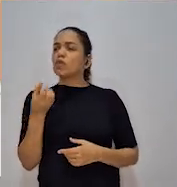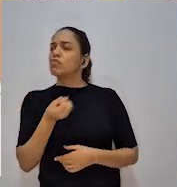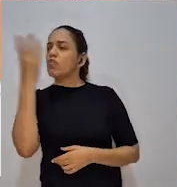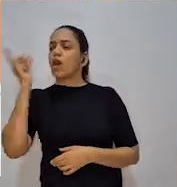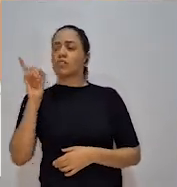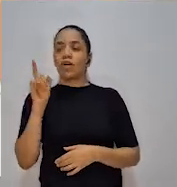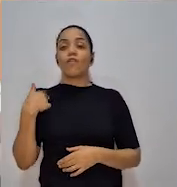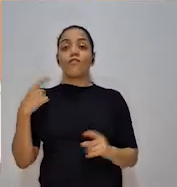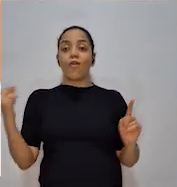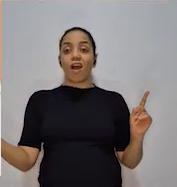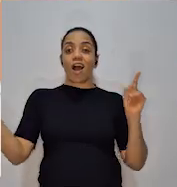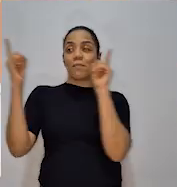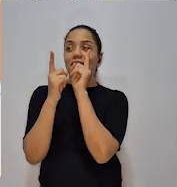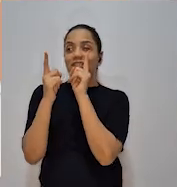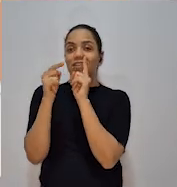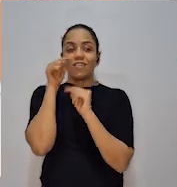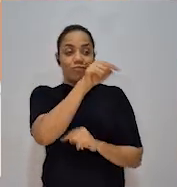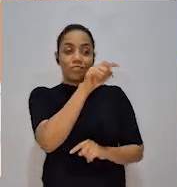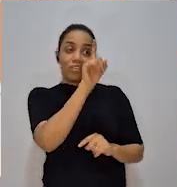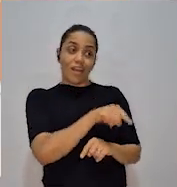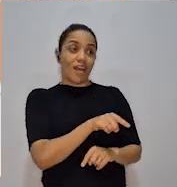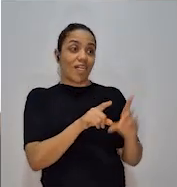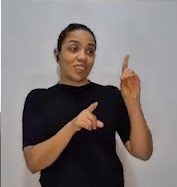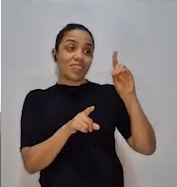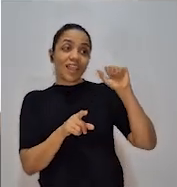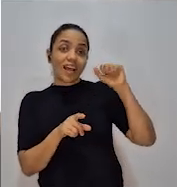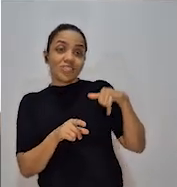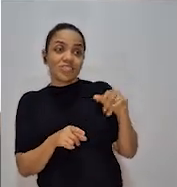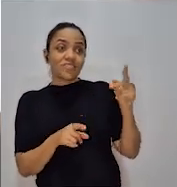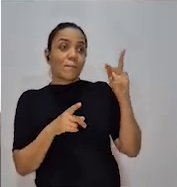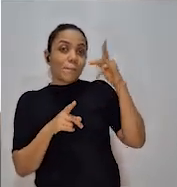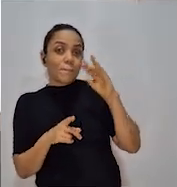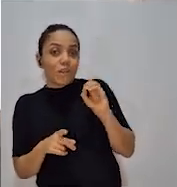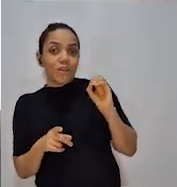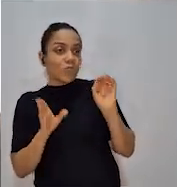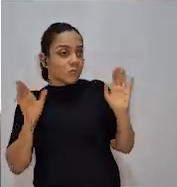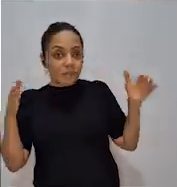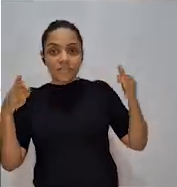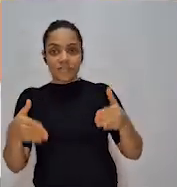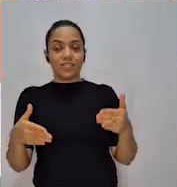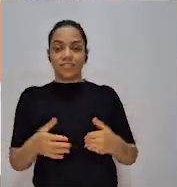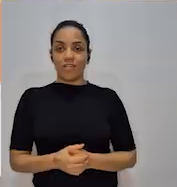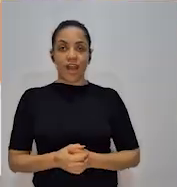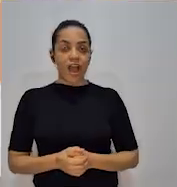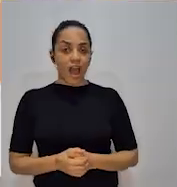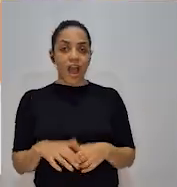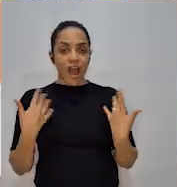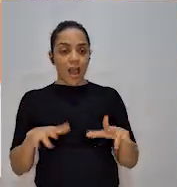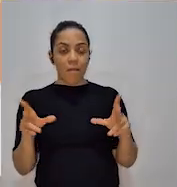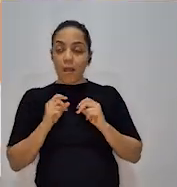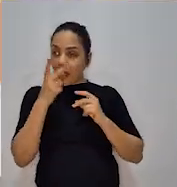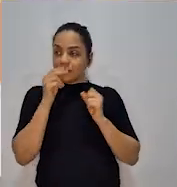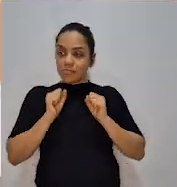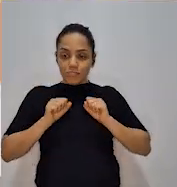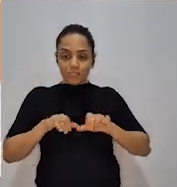quê. Agora eu vou apresentar para ela a outra Dani Pio, que assim, não é, Pronto. né, tem mais. Que maravilha que Dani Pio tá se multiplicando,